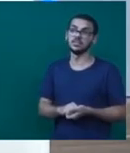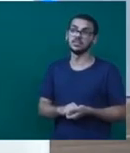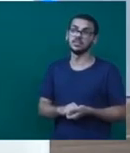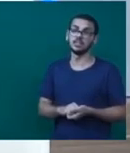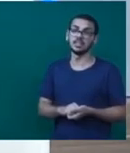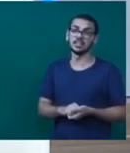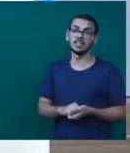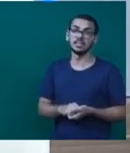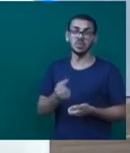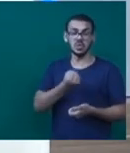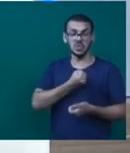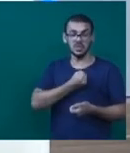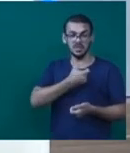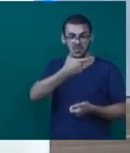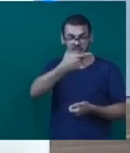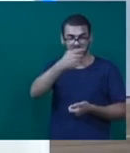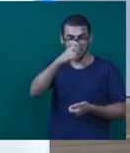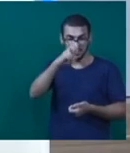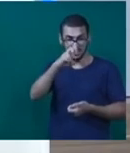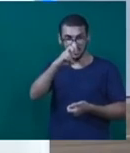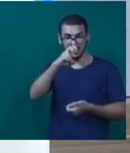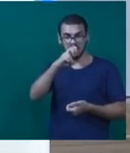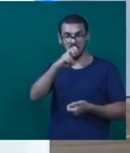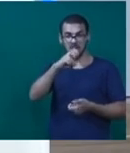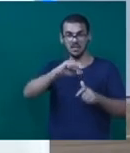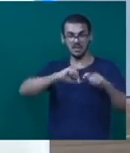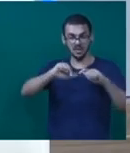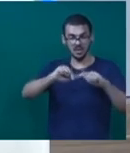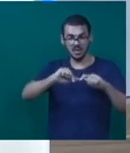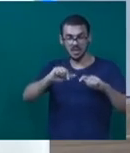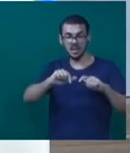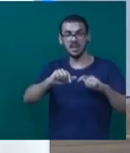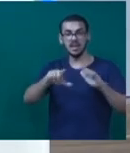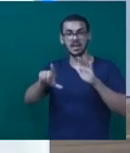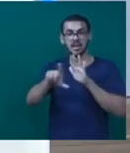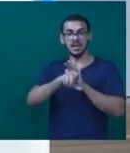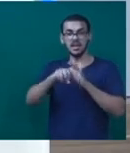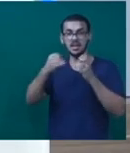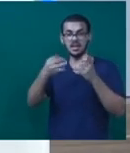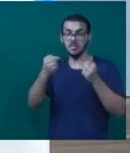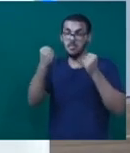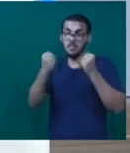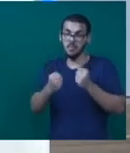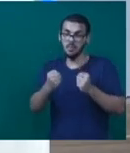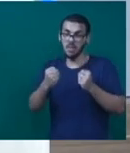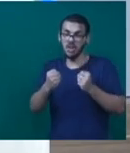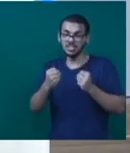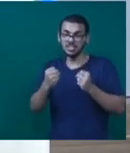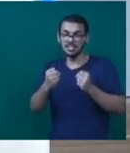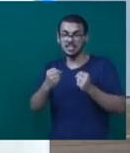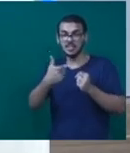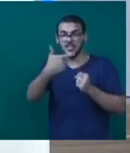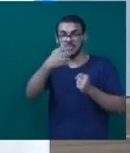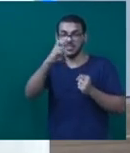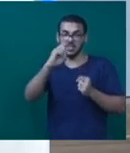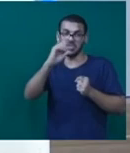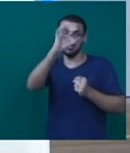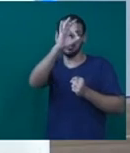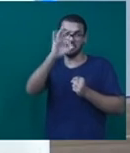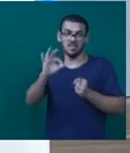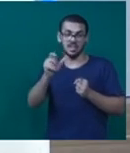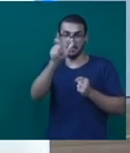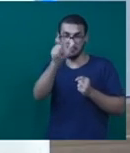acima de 25 funcionários, segundo a lei, ela pode contratar até 20%